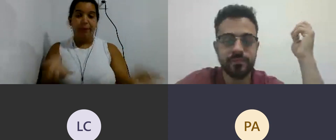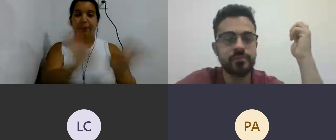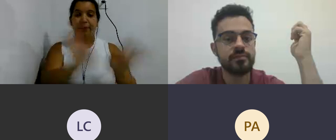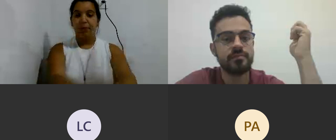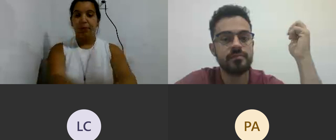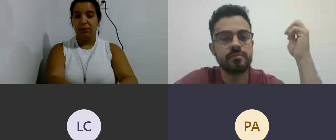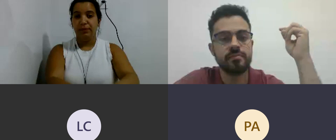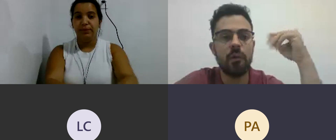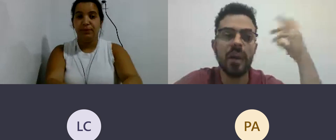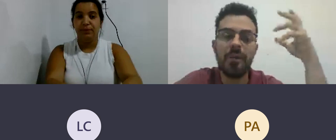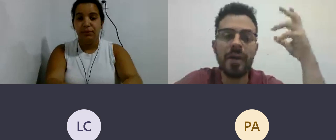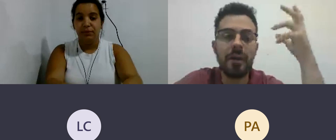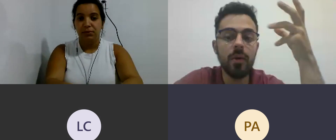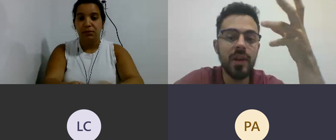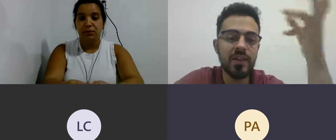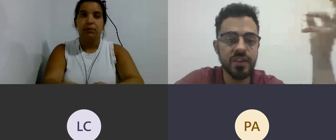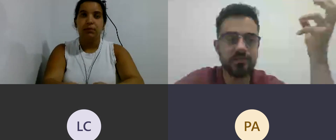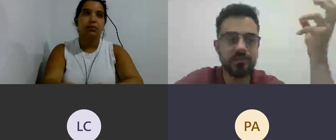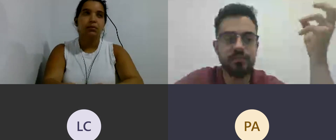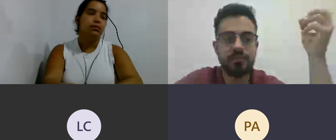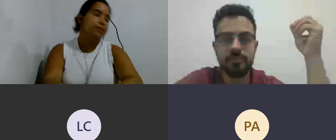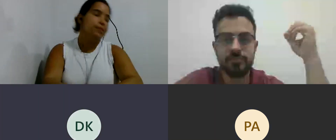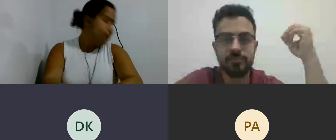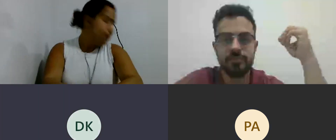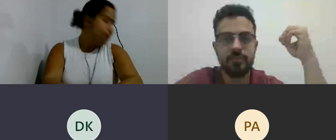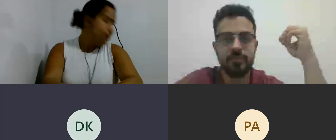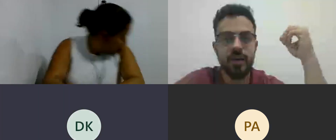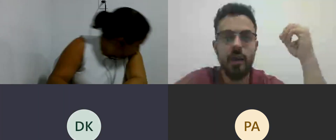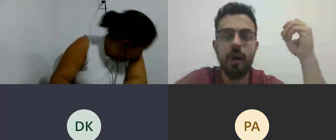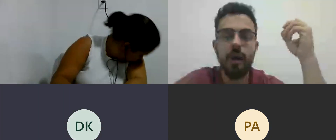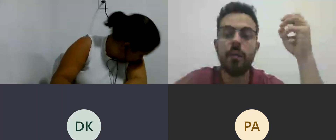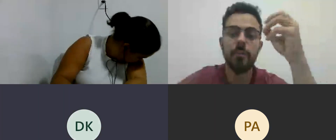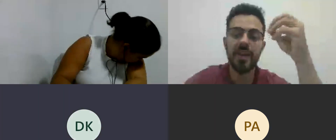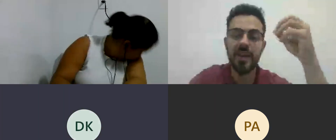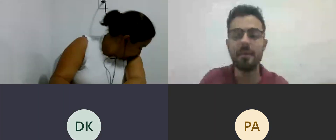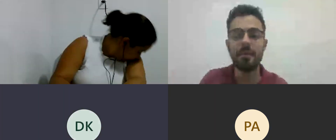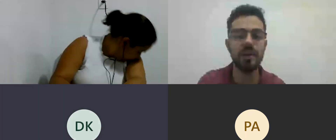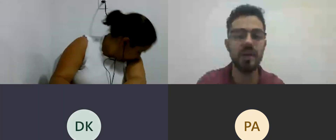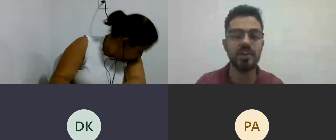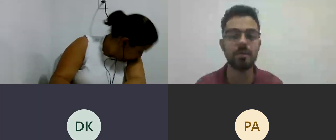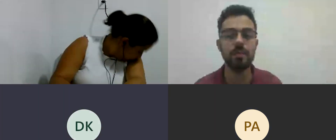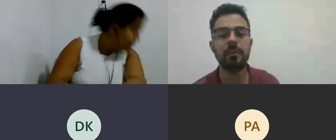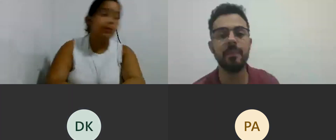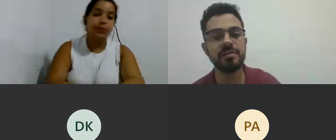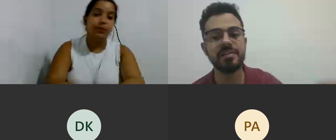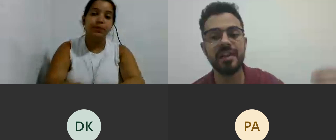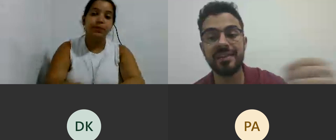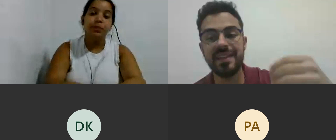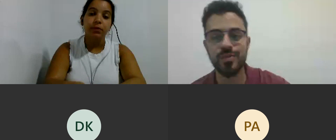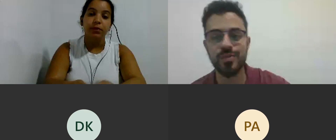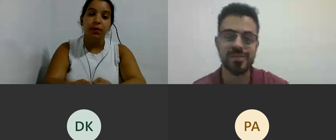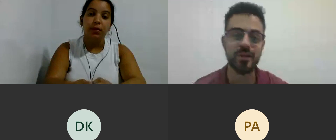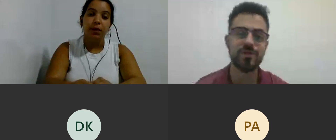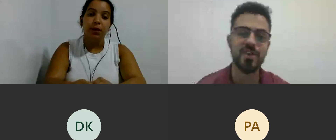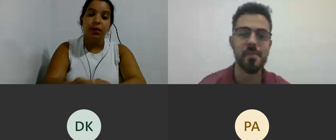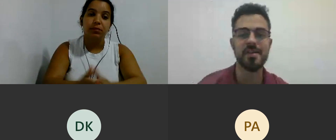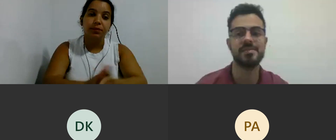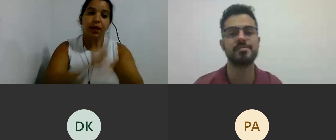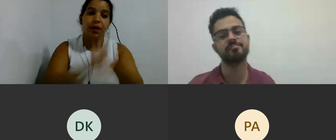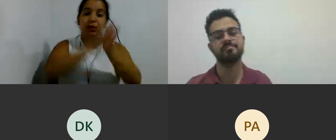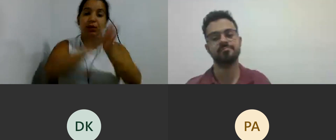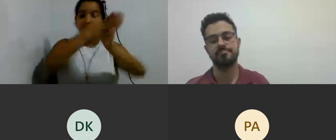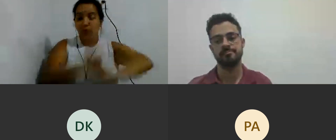Sim. Essa é a parte dos ondes, né? É uma anemia hemolítica por aumento da